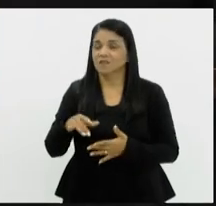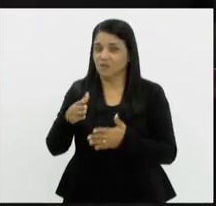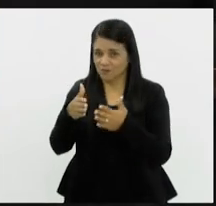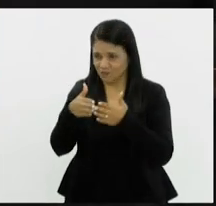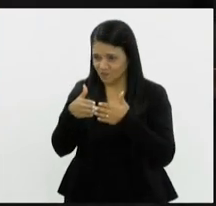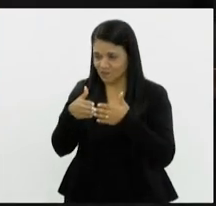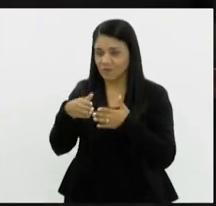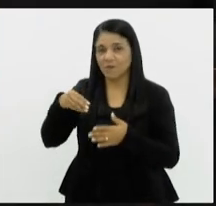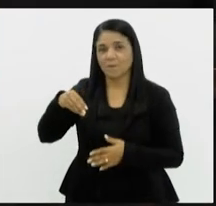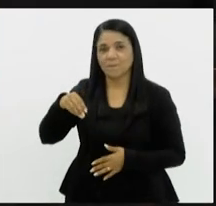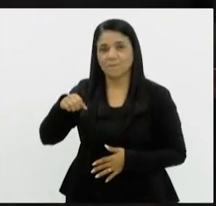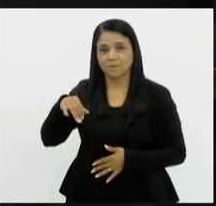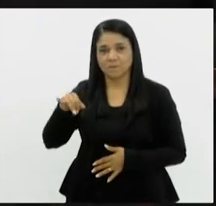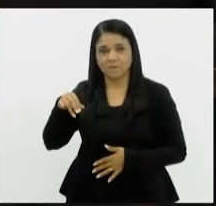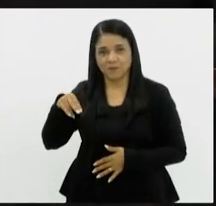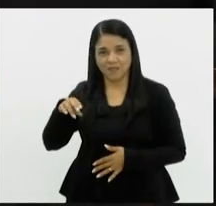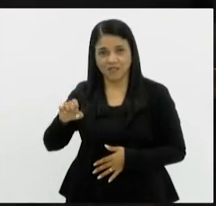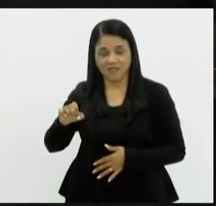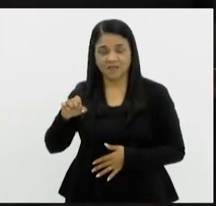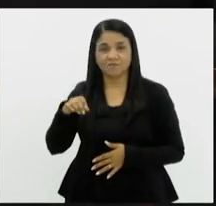repassasse que ele pudesse